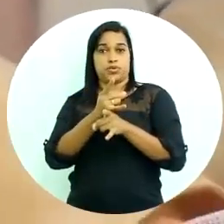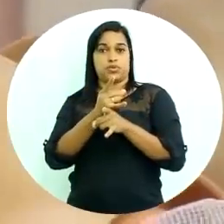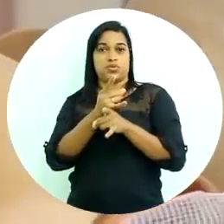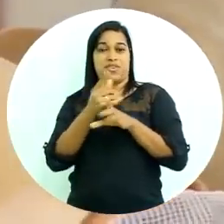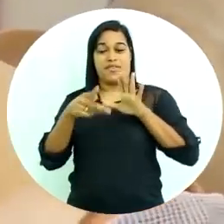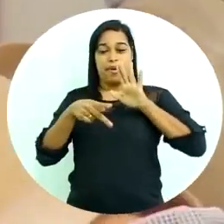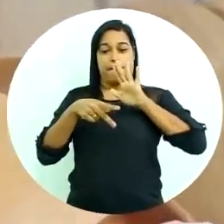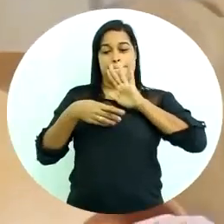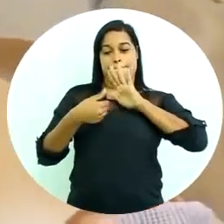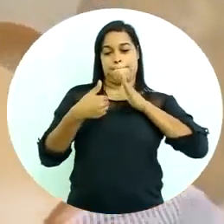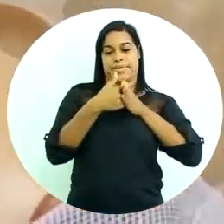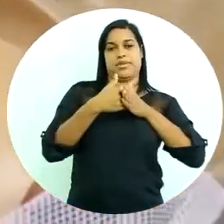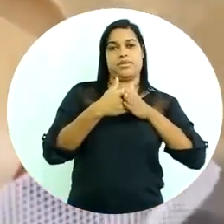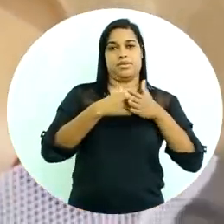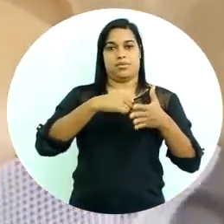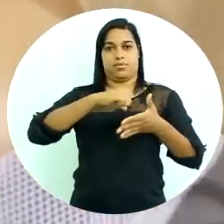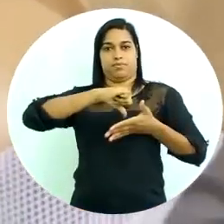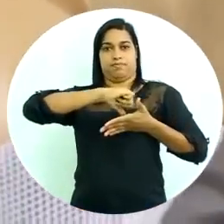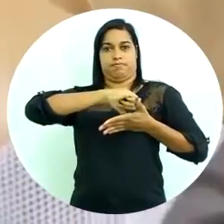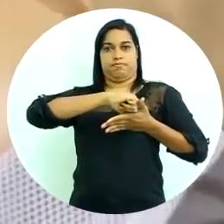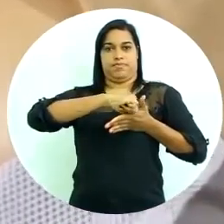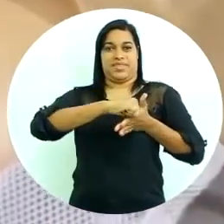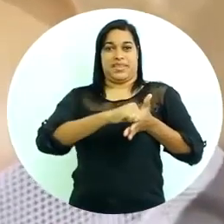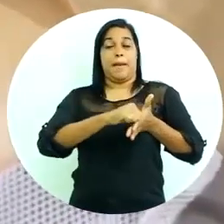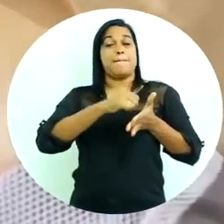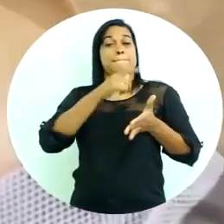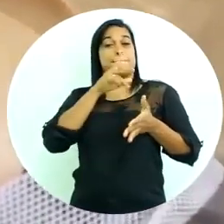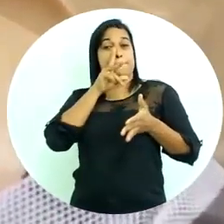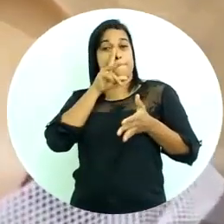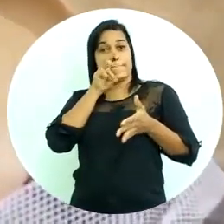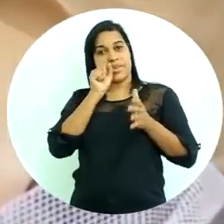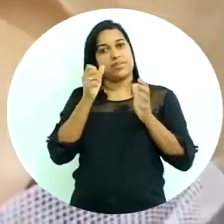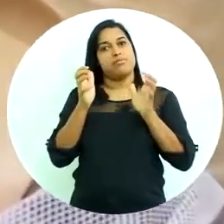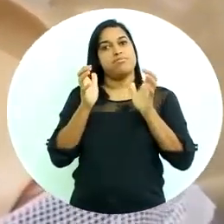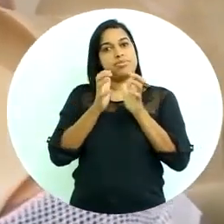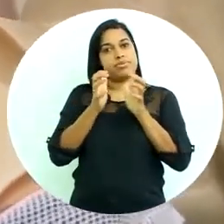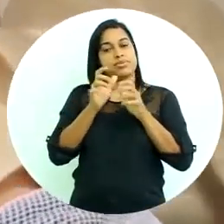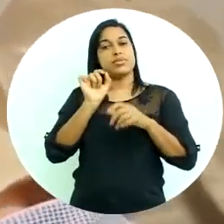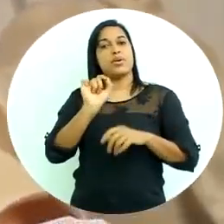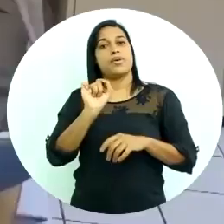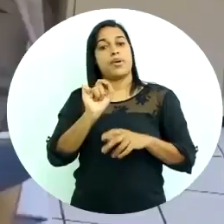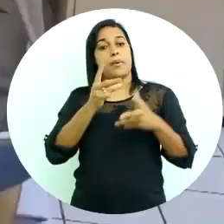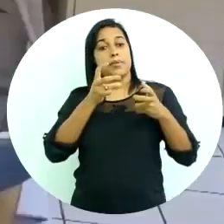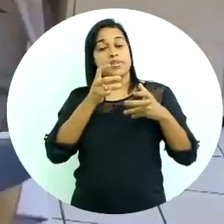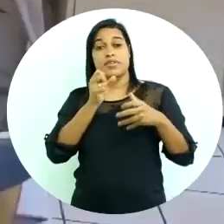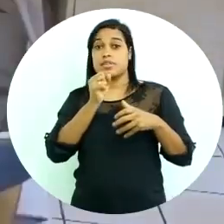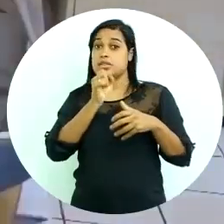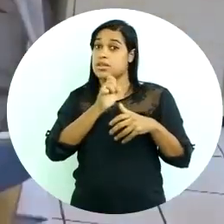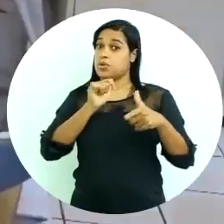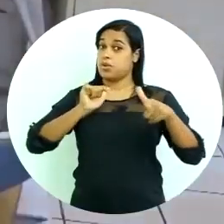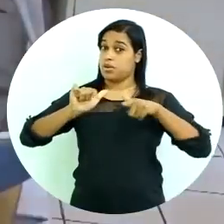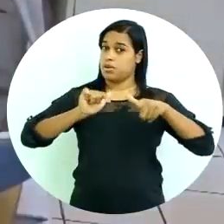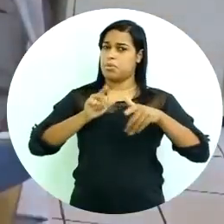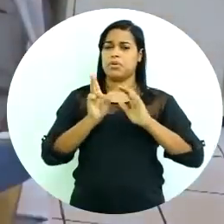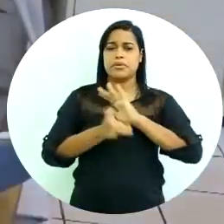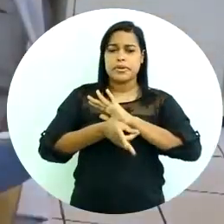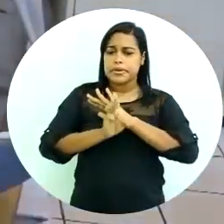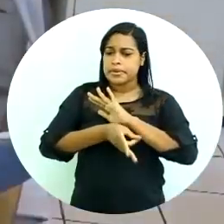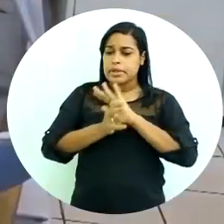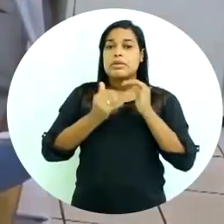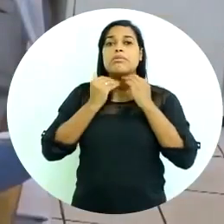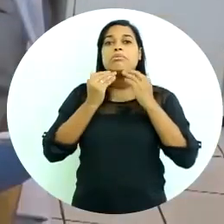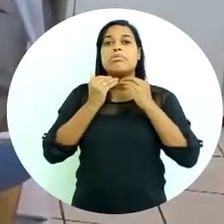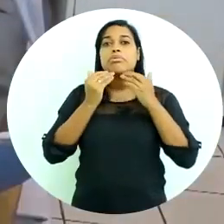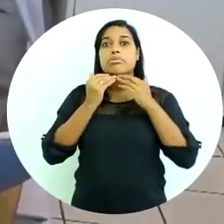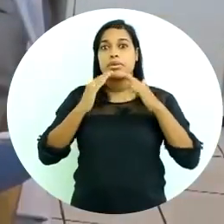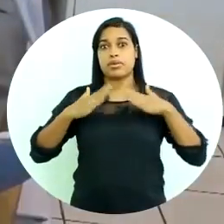mamilos. Coloca uma pressão nessa região e observa. Se o trabalhador continua sem ter nenhuma